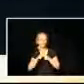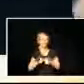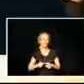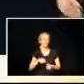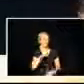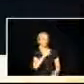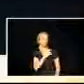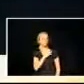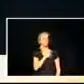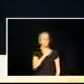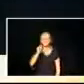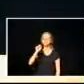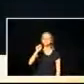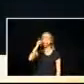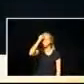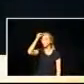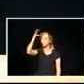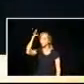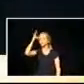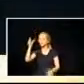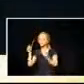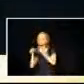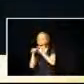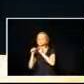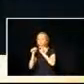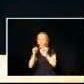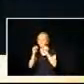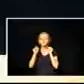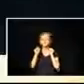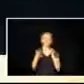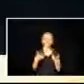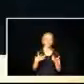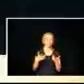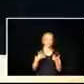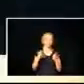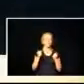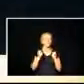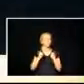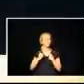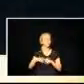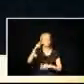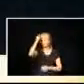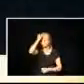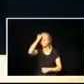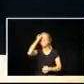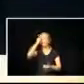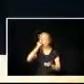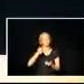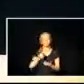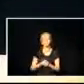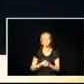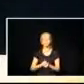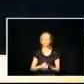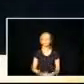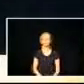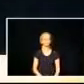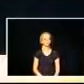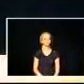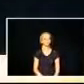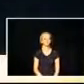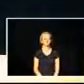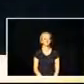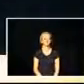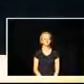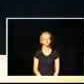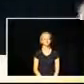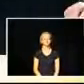do que o prefeito vai fazer, meu Deus do céu, é realmente preocupante. Não é fácil mesmo, não. E esse plano de